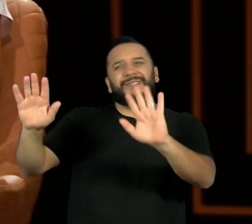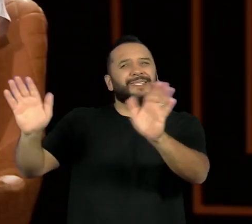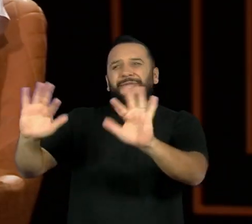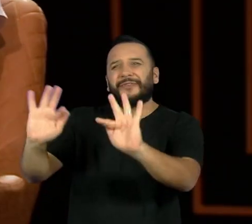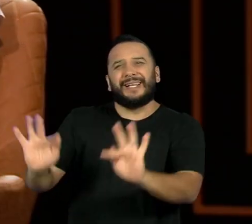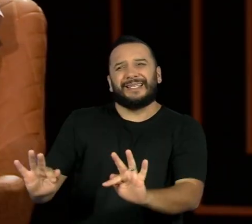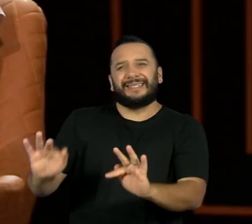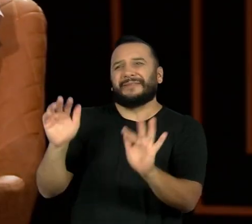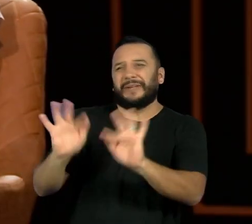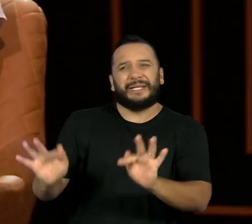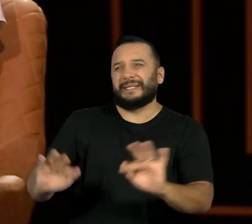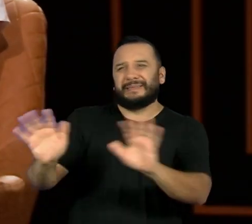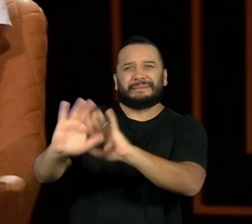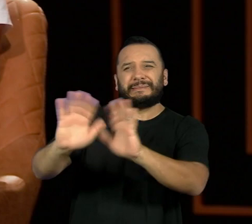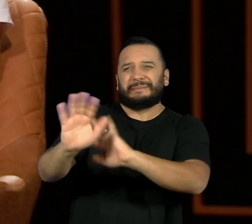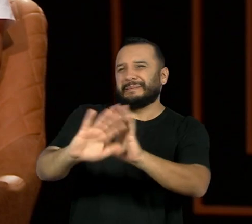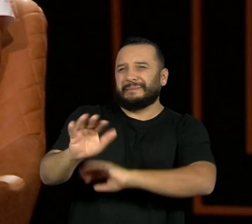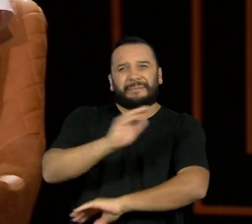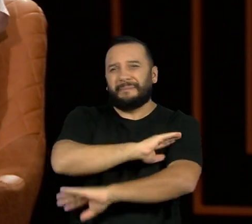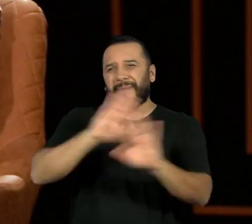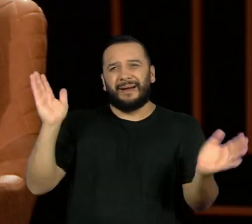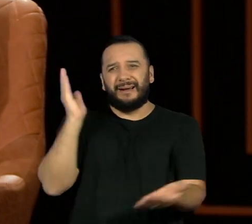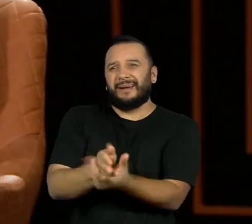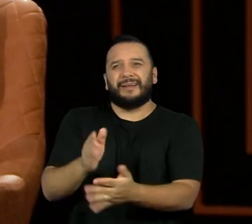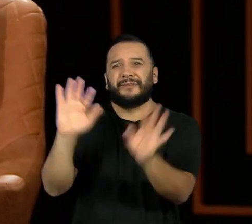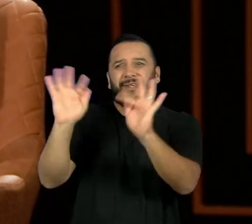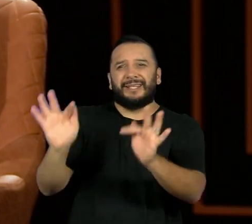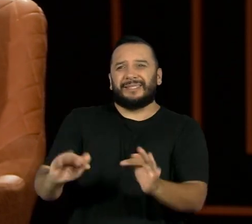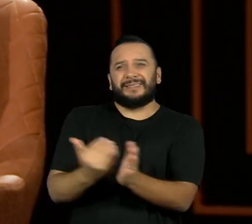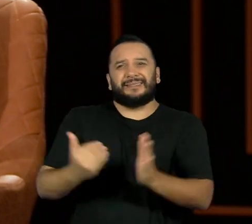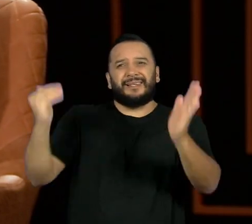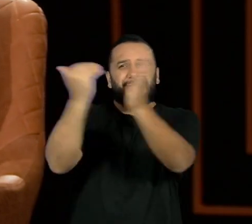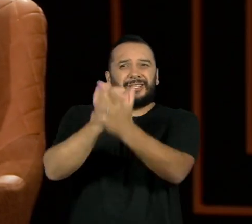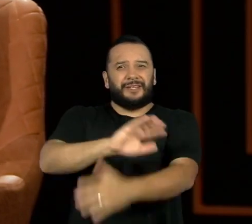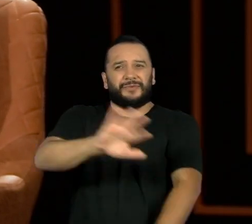tão genuína. Nossa, foi